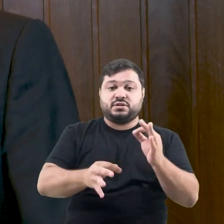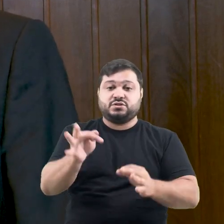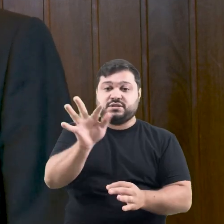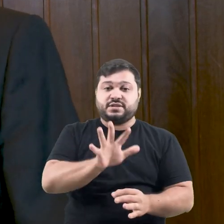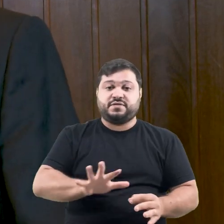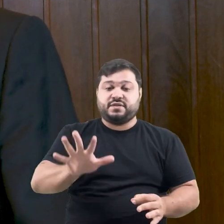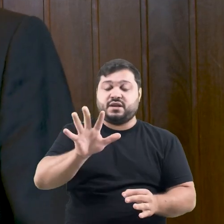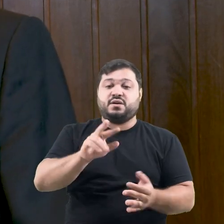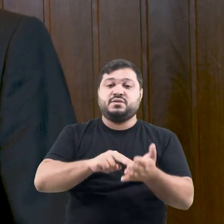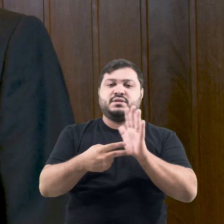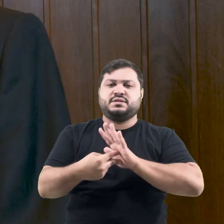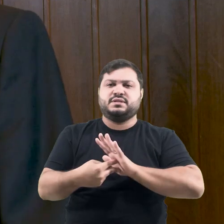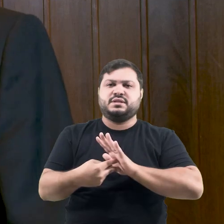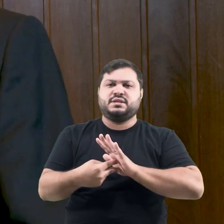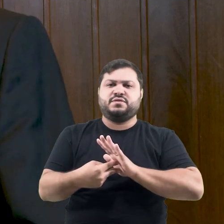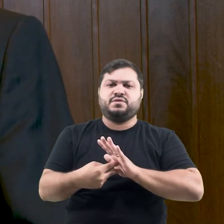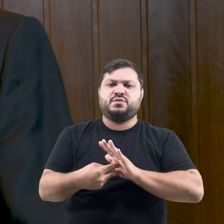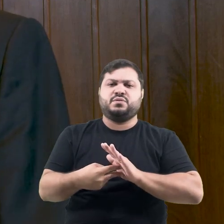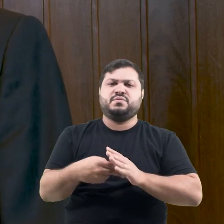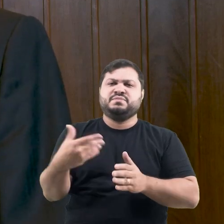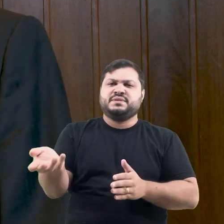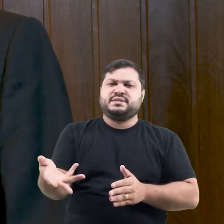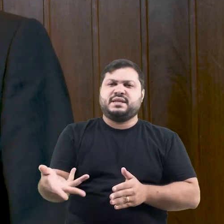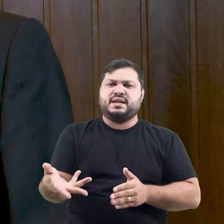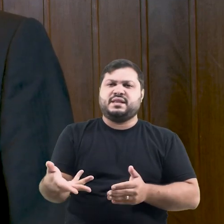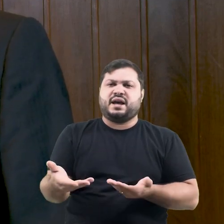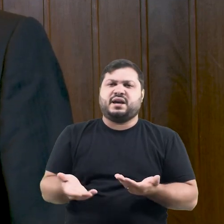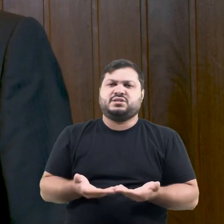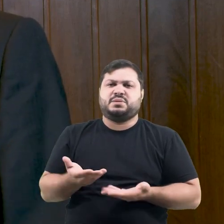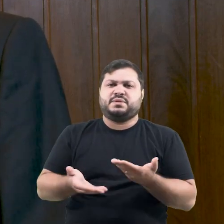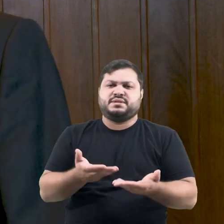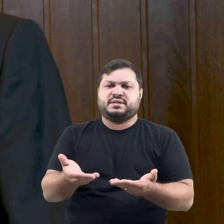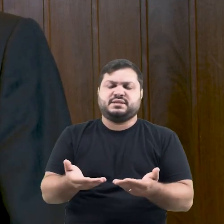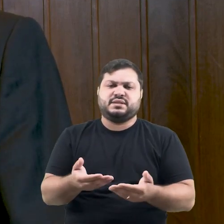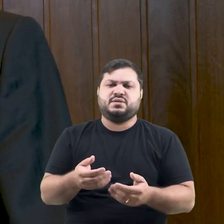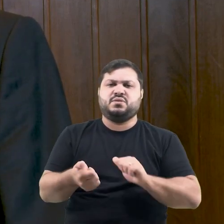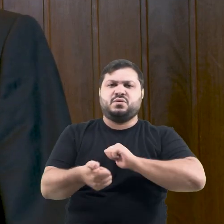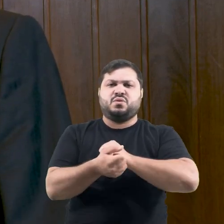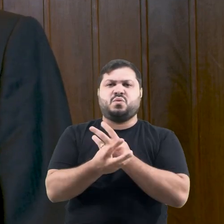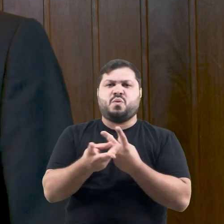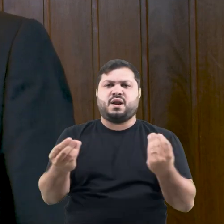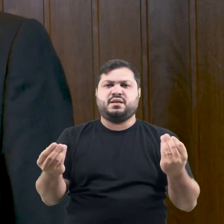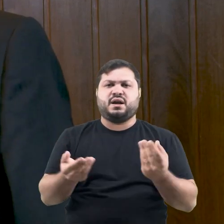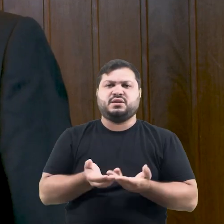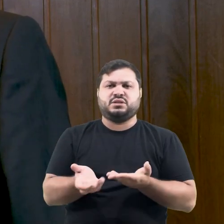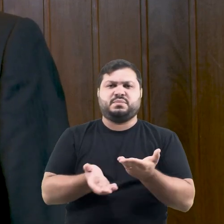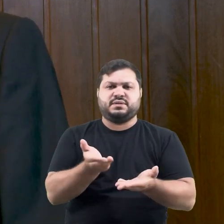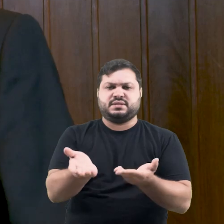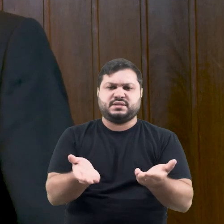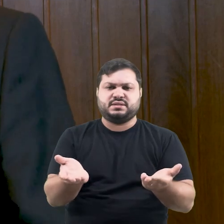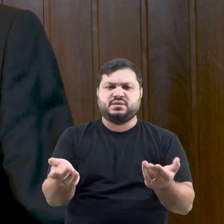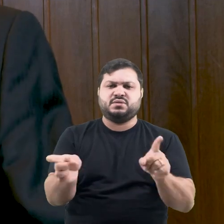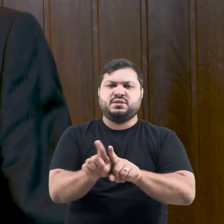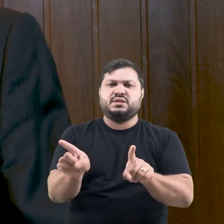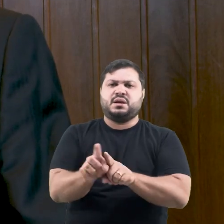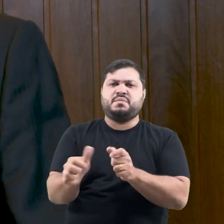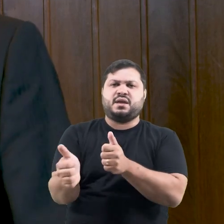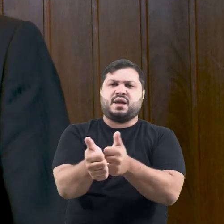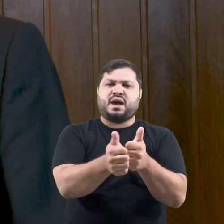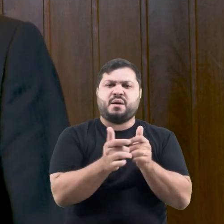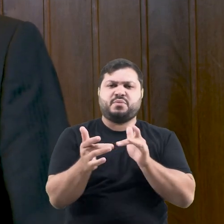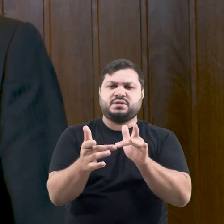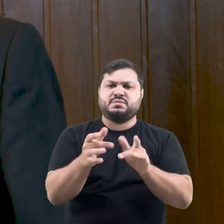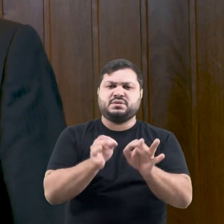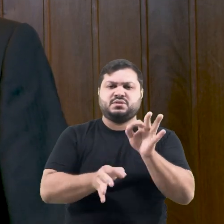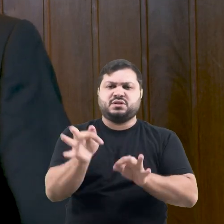Justiça Federal significou celeridade na prestação jurisdicional, qualidade na prestação jurisdicional e aproximação